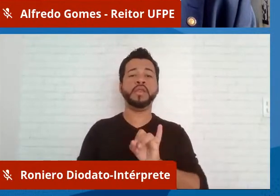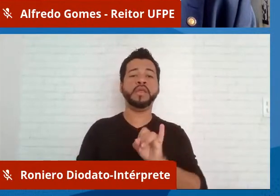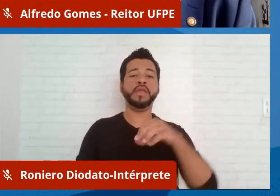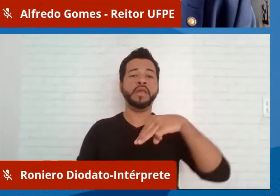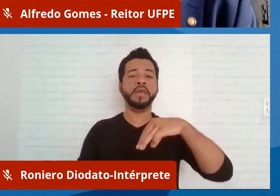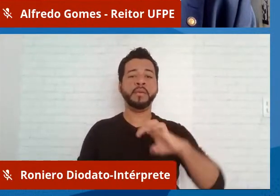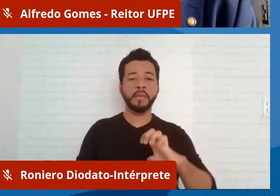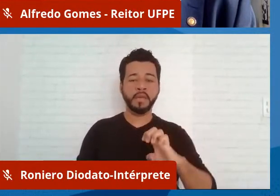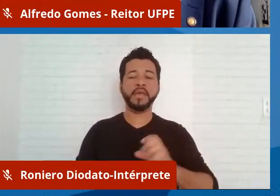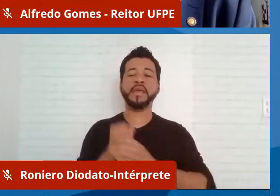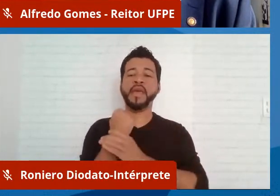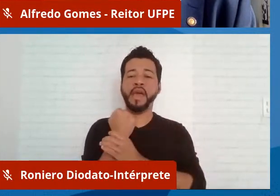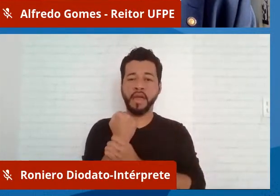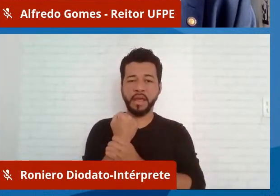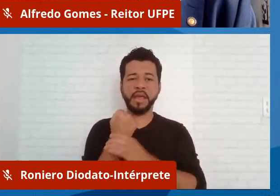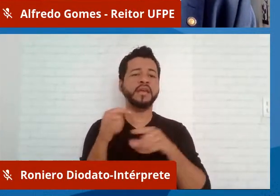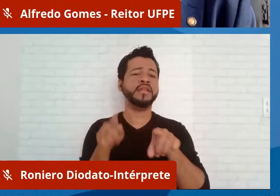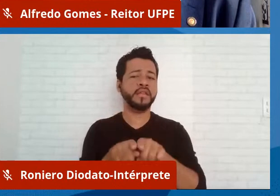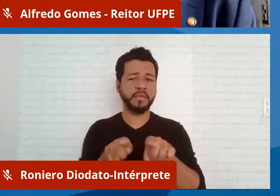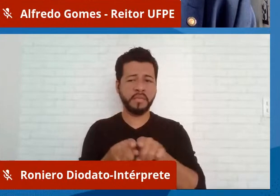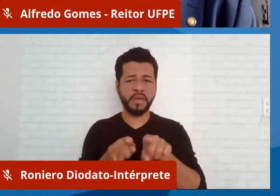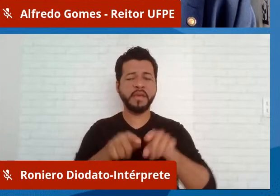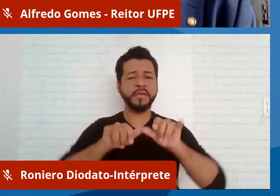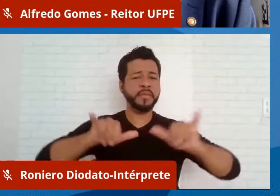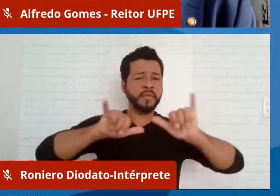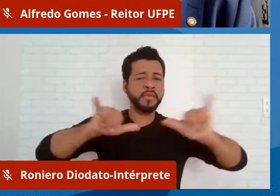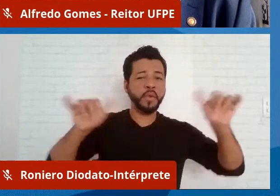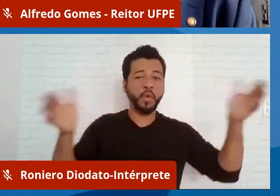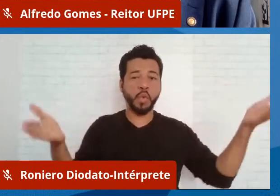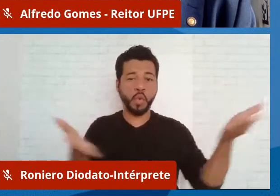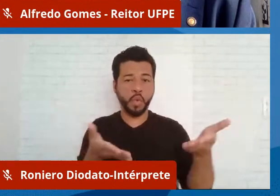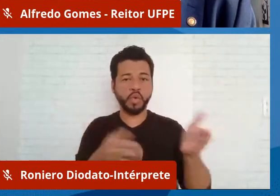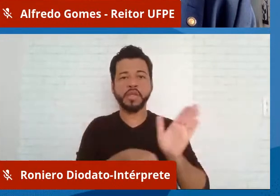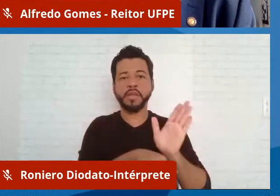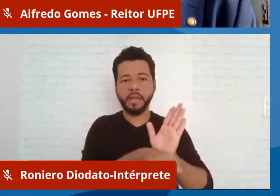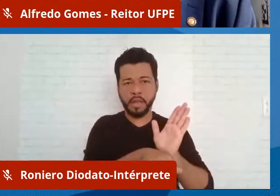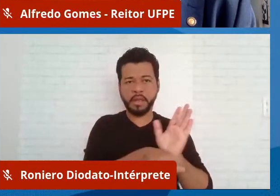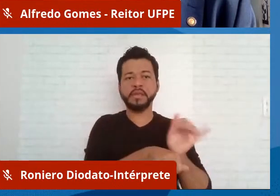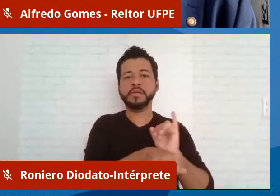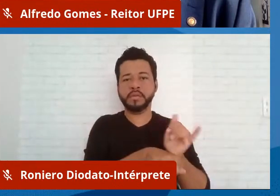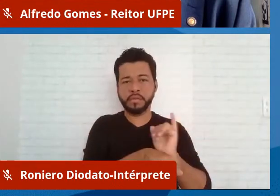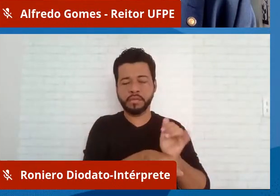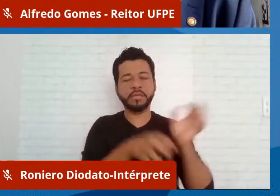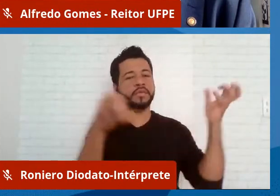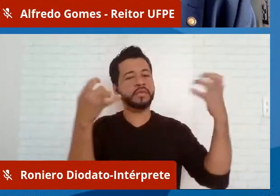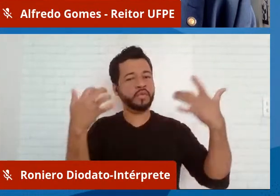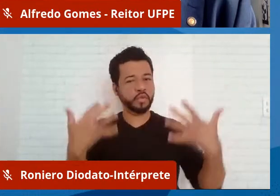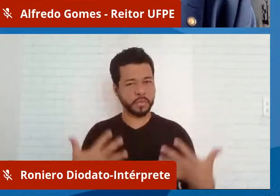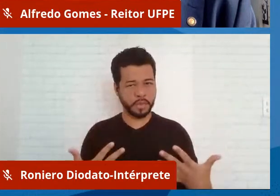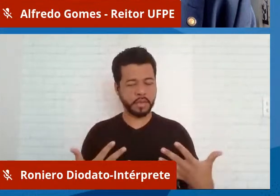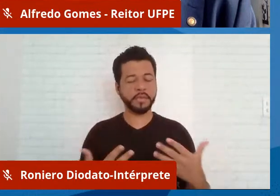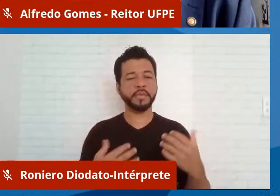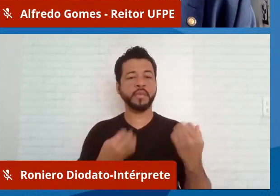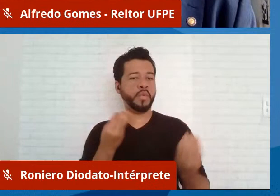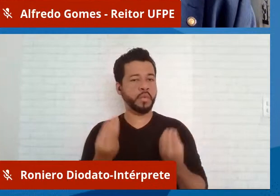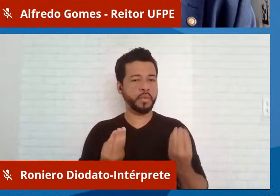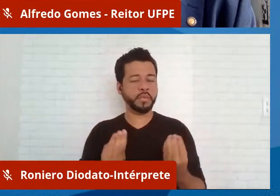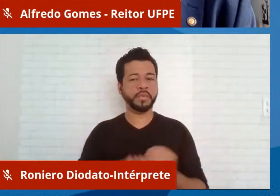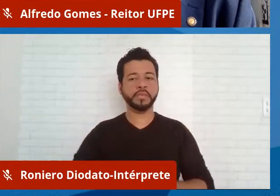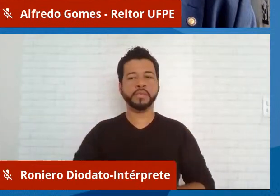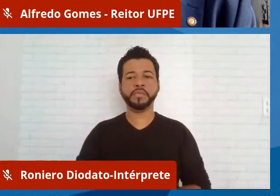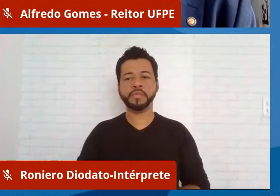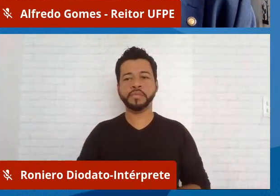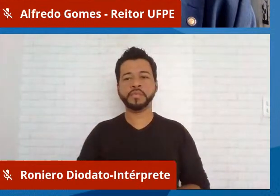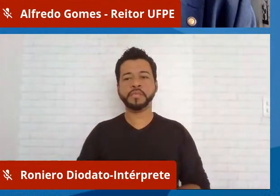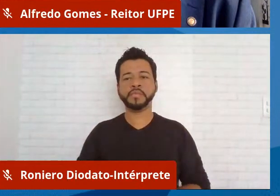a transmissão do evento hoje à tarde. Eu vou já explicar já já essa questão, tá? Bom, então